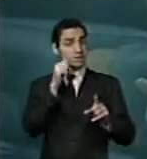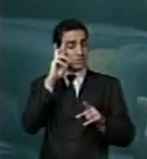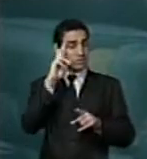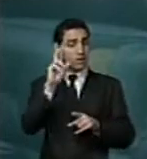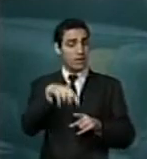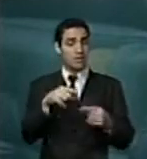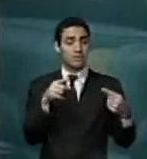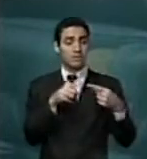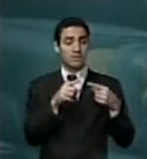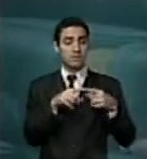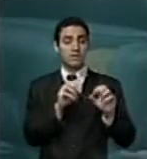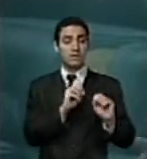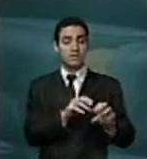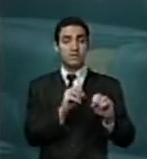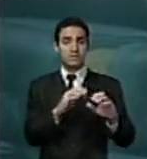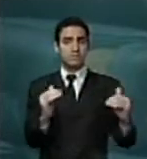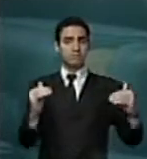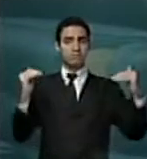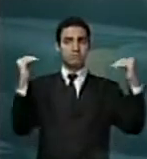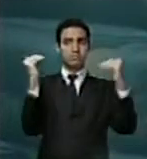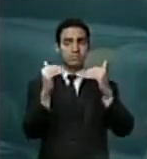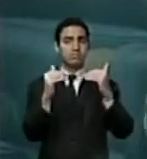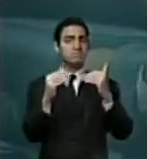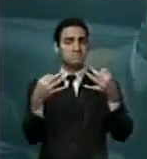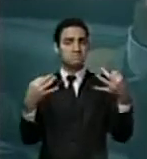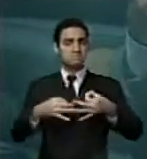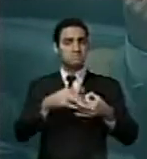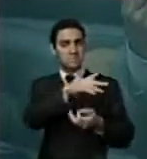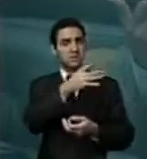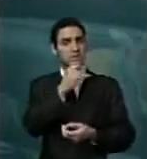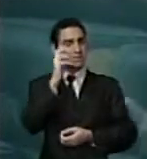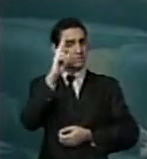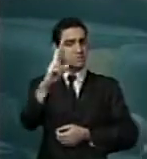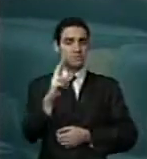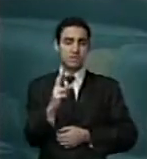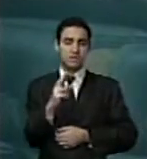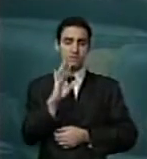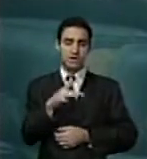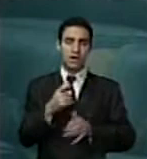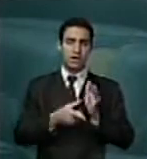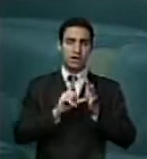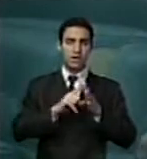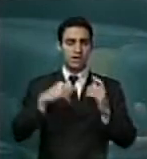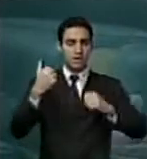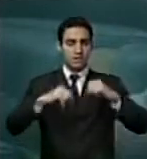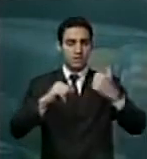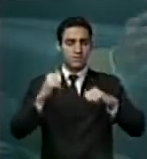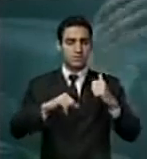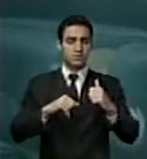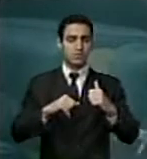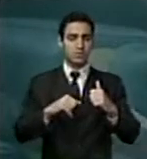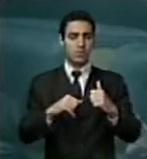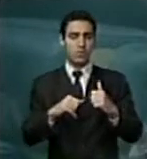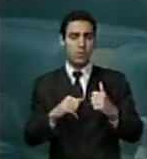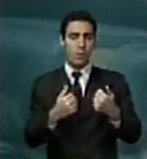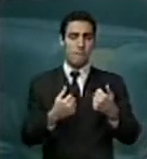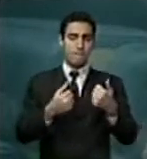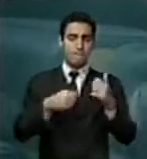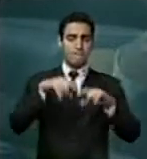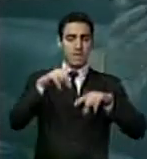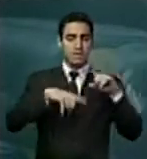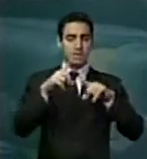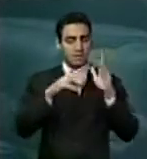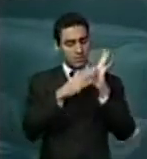educadora do mais alto gabarito, certamente deve ter analisado esse material, trazia no seu bojo